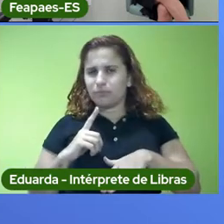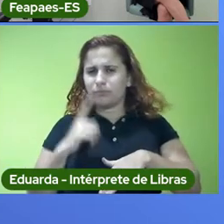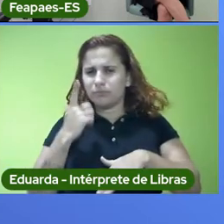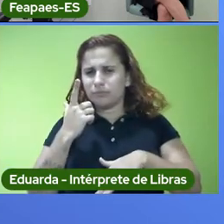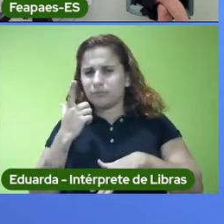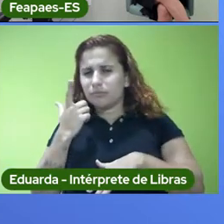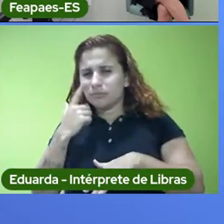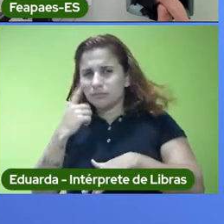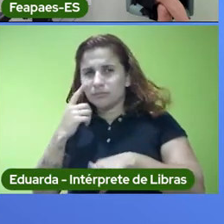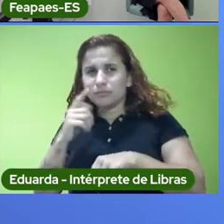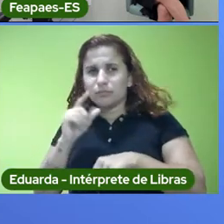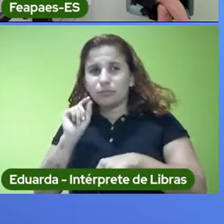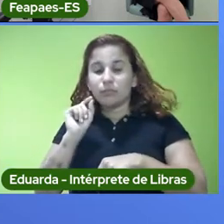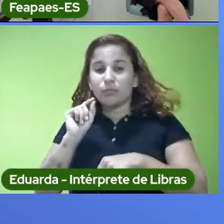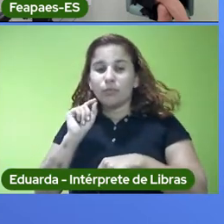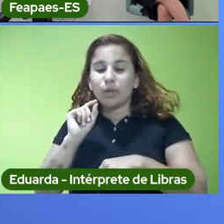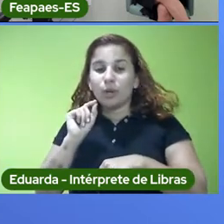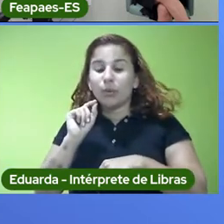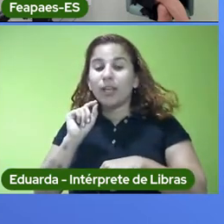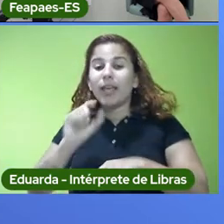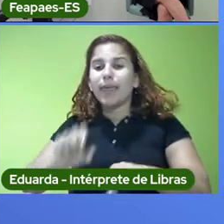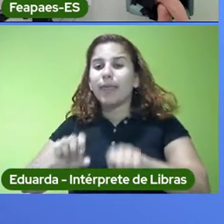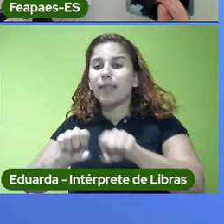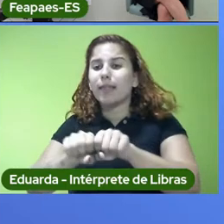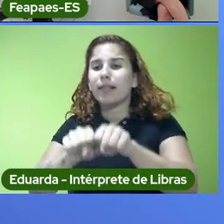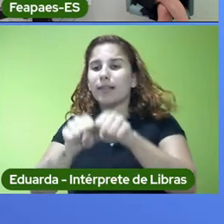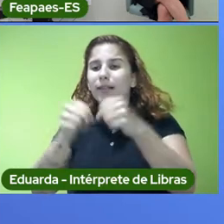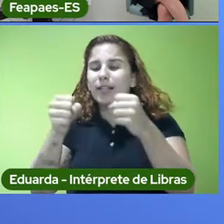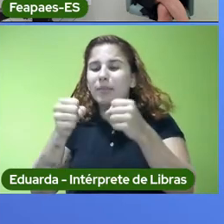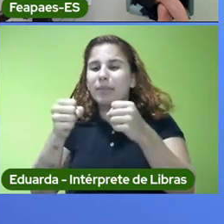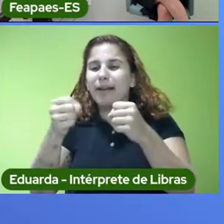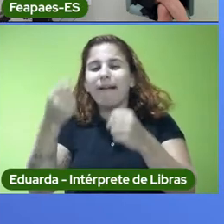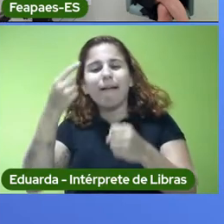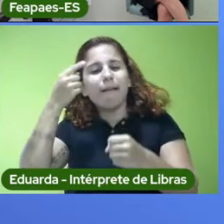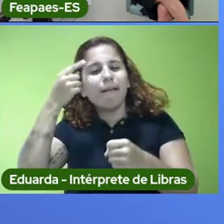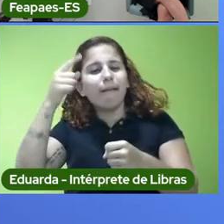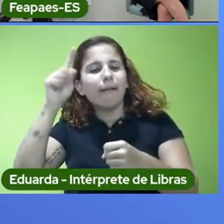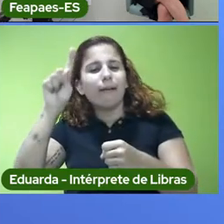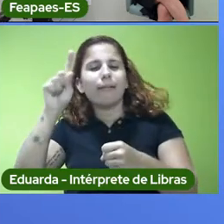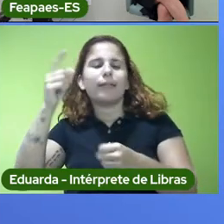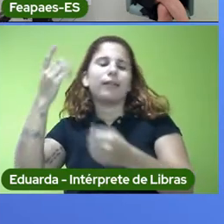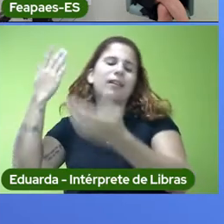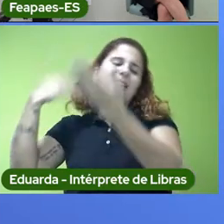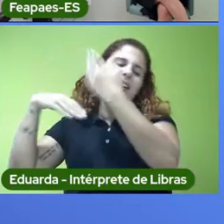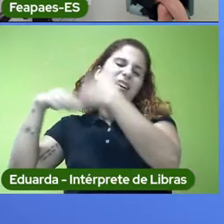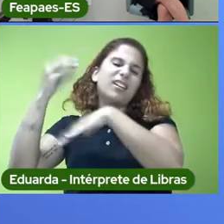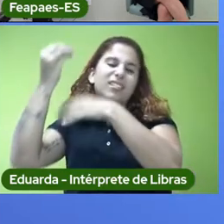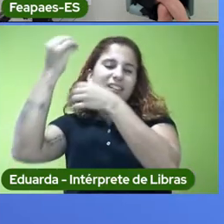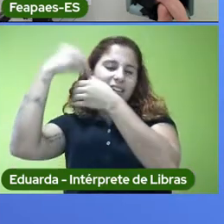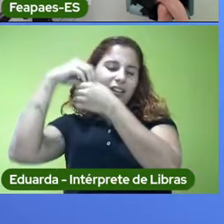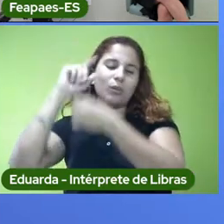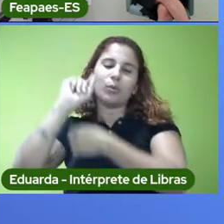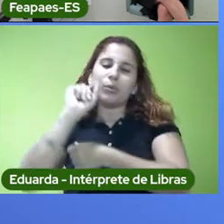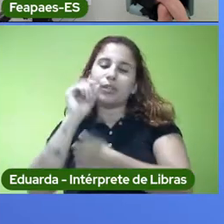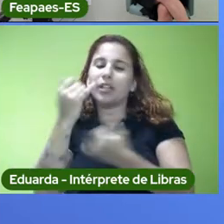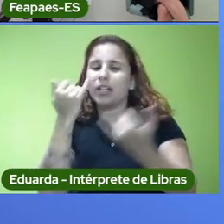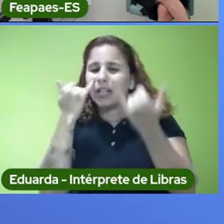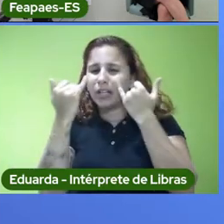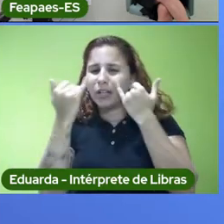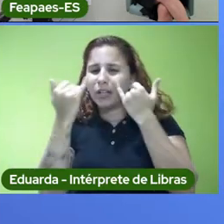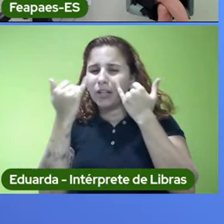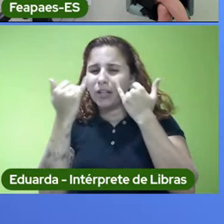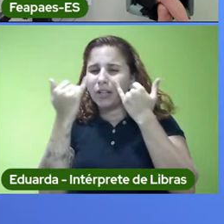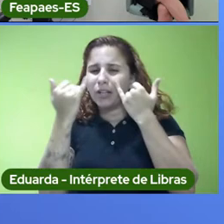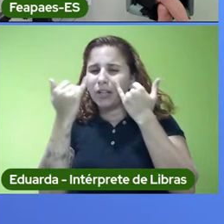quebrar equívocos aí de compreensão e formação de ideias, às vezes até de